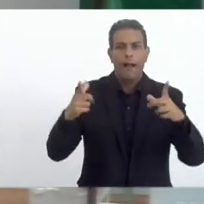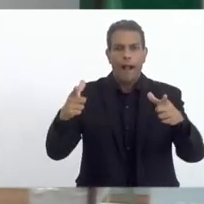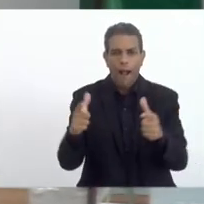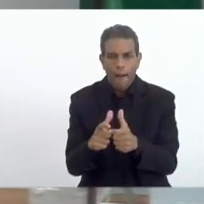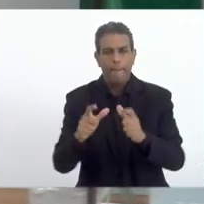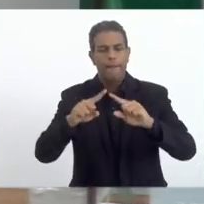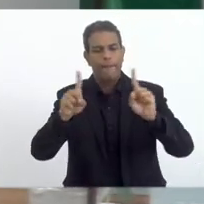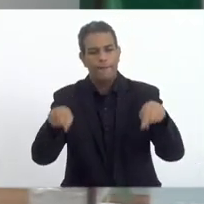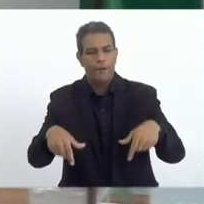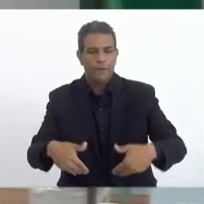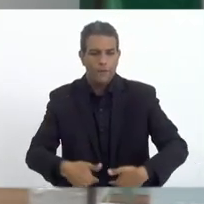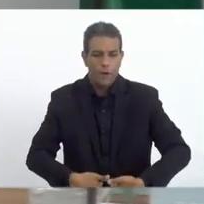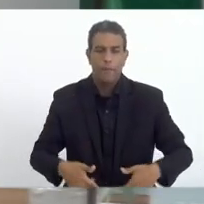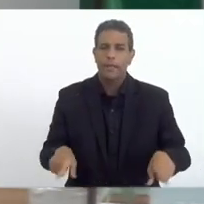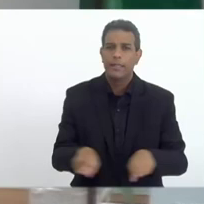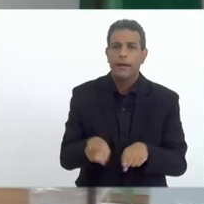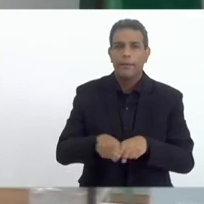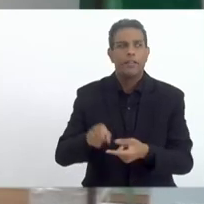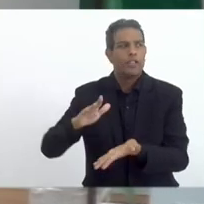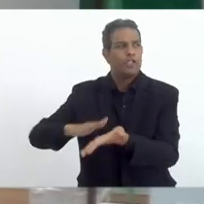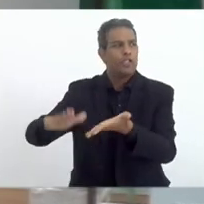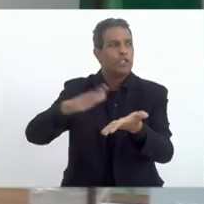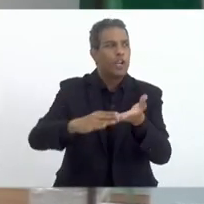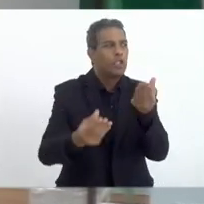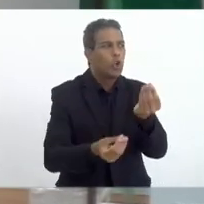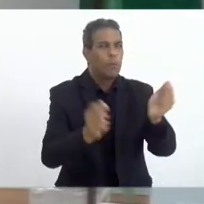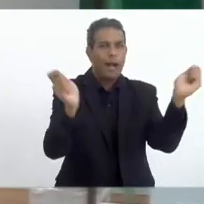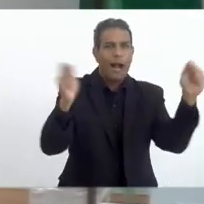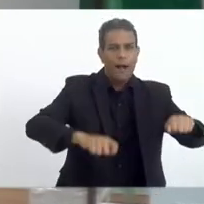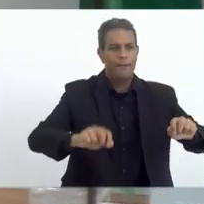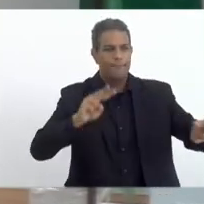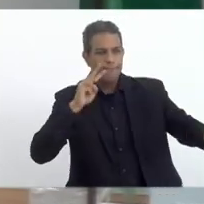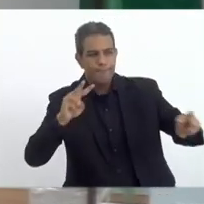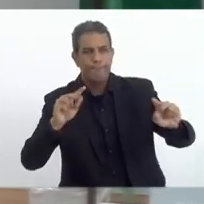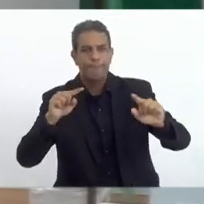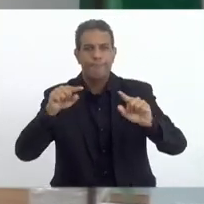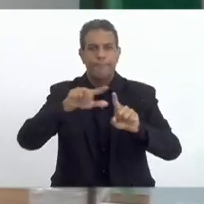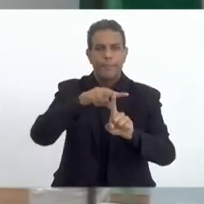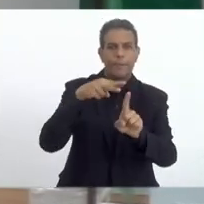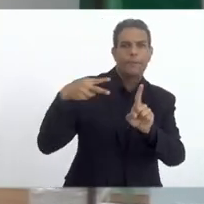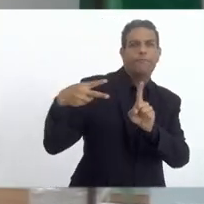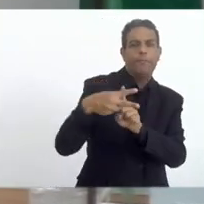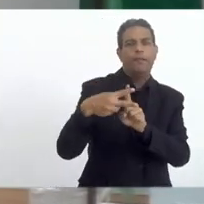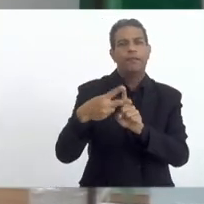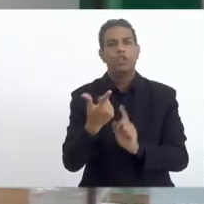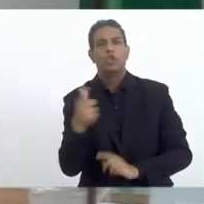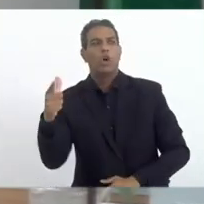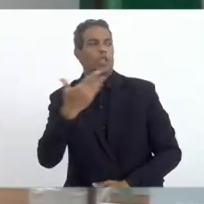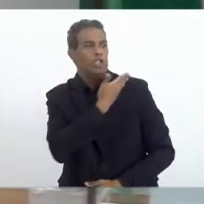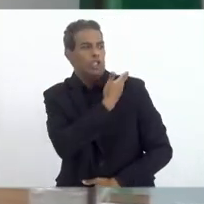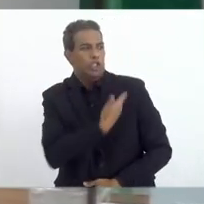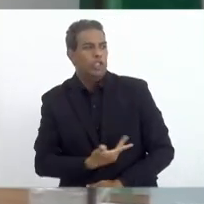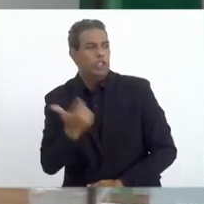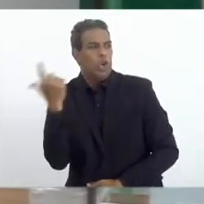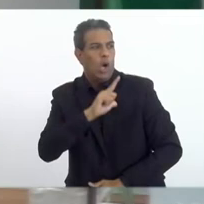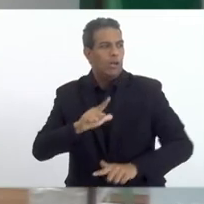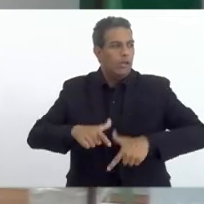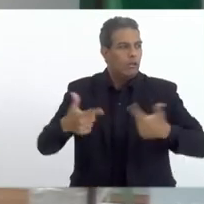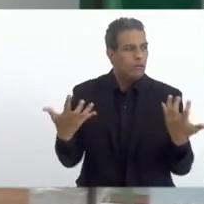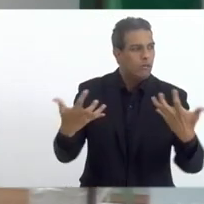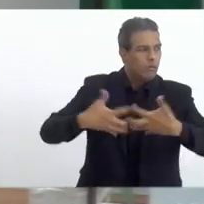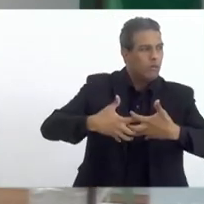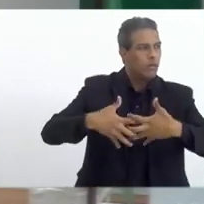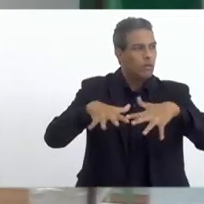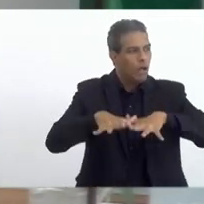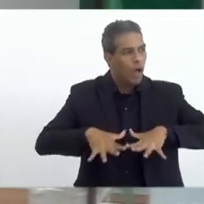de fome, nem liquidando a capacidade das funções de Estado de exercer plenamente as